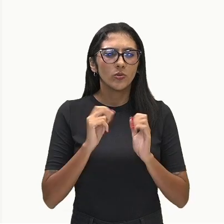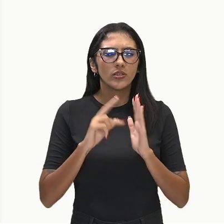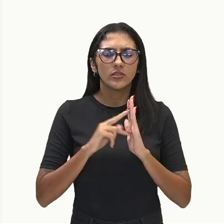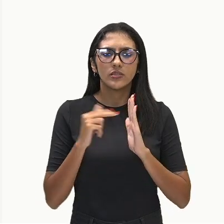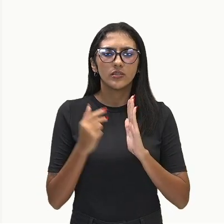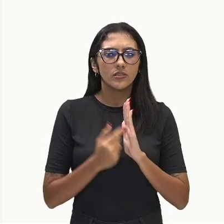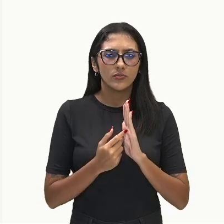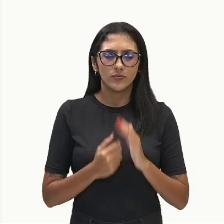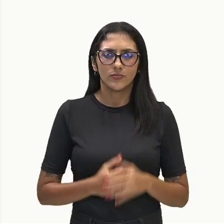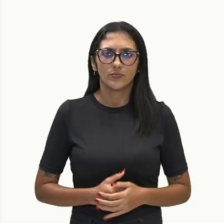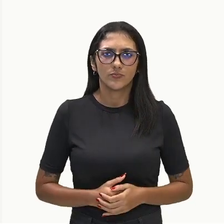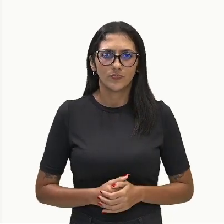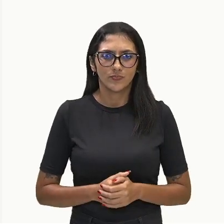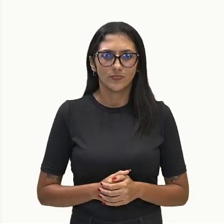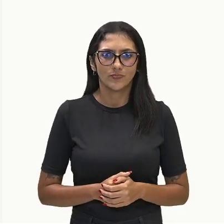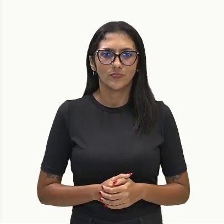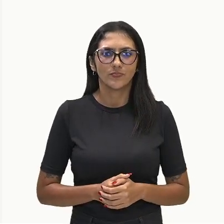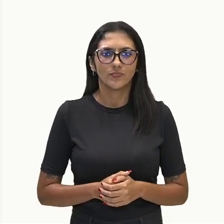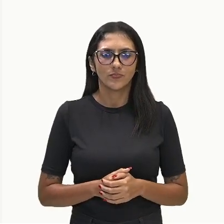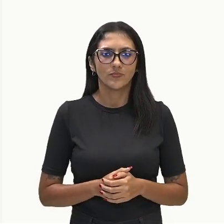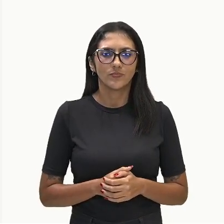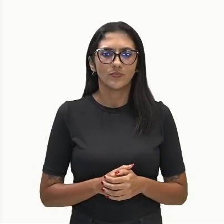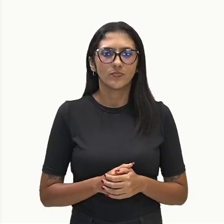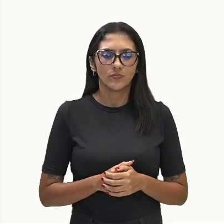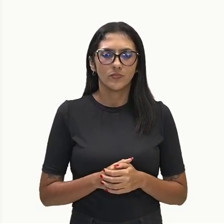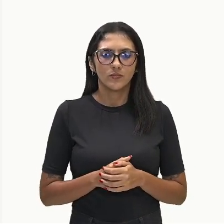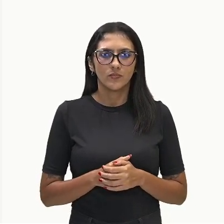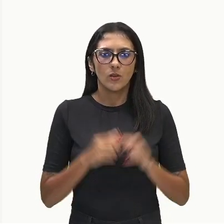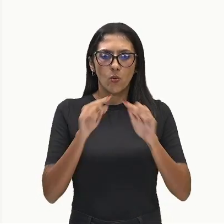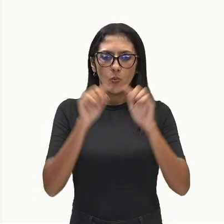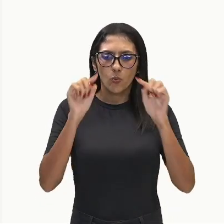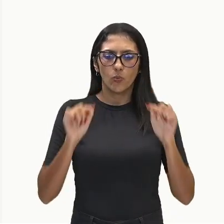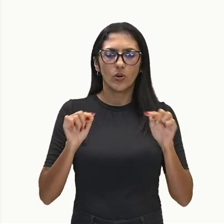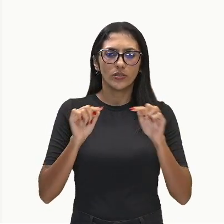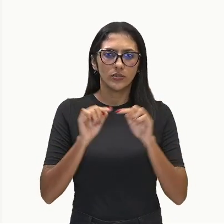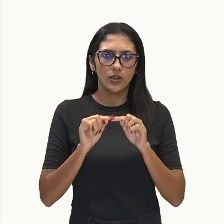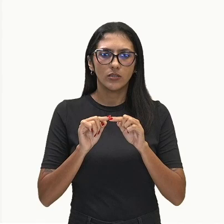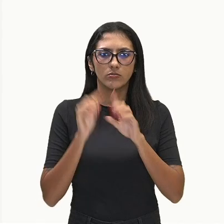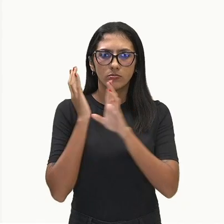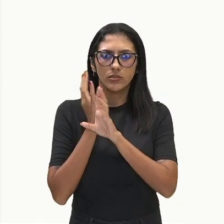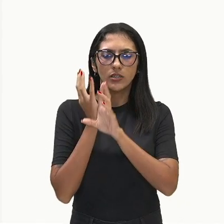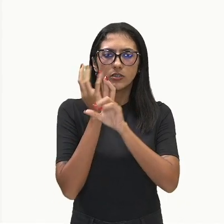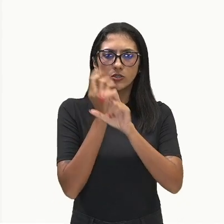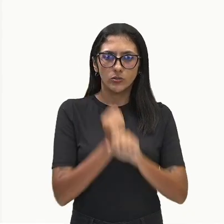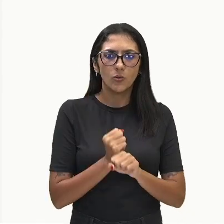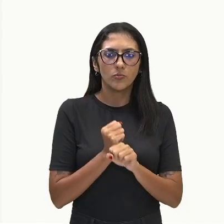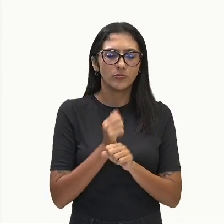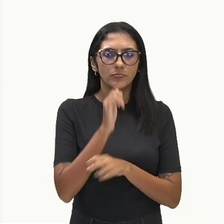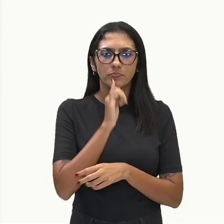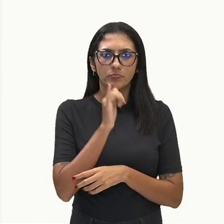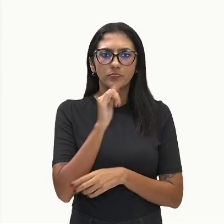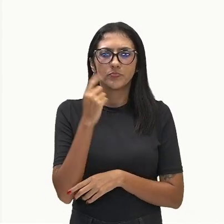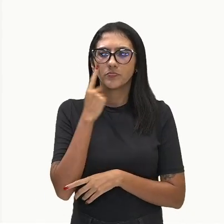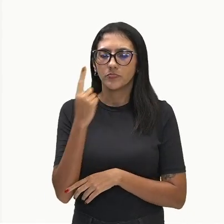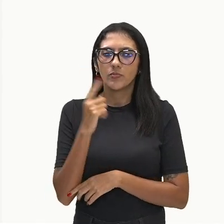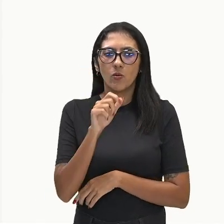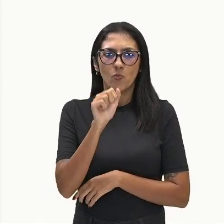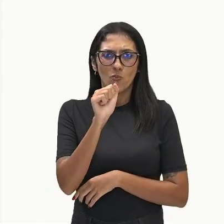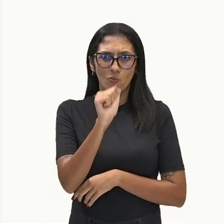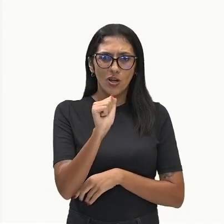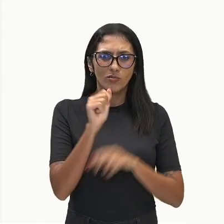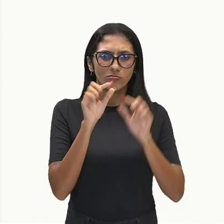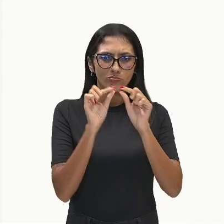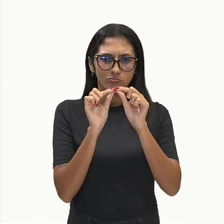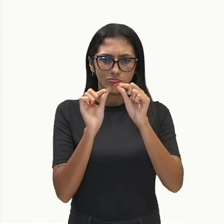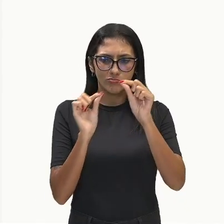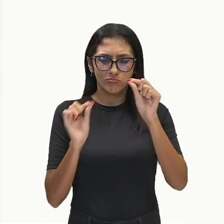Teorema de Pitágoras? Que o quadrado da medida da hipotenusa, ou seja, se a gente pegar essa medida maior aqui do